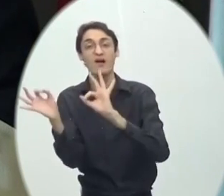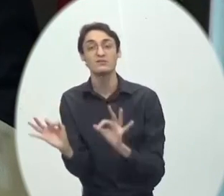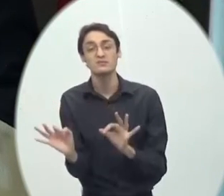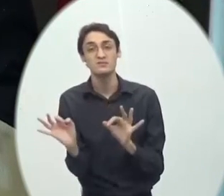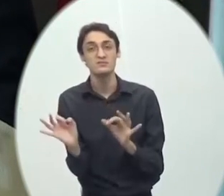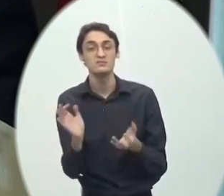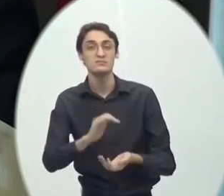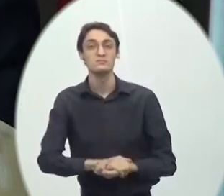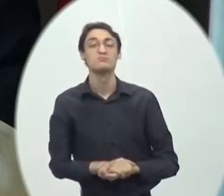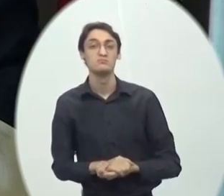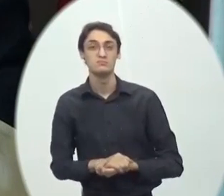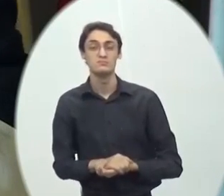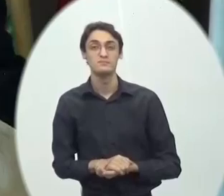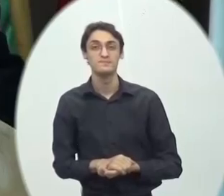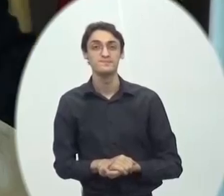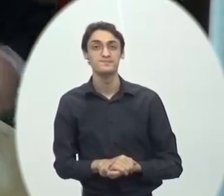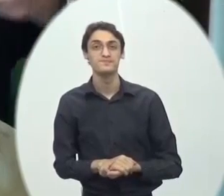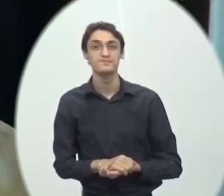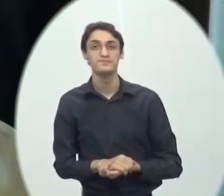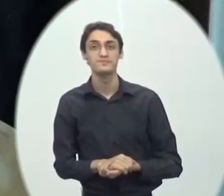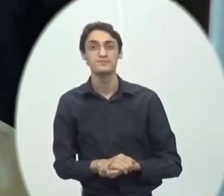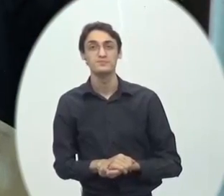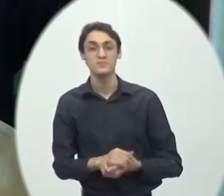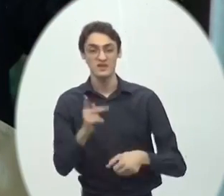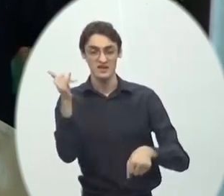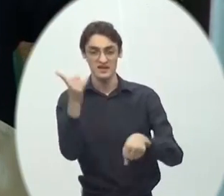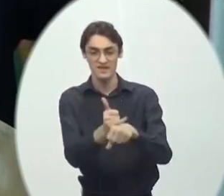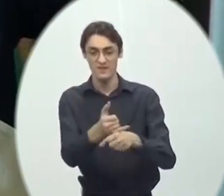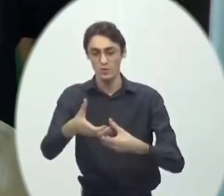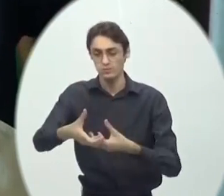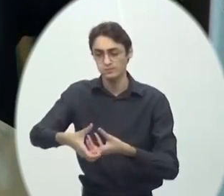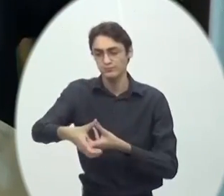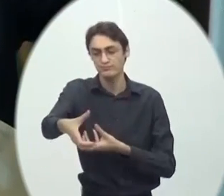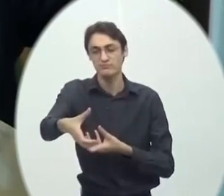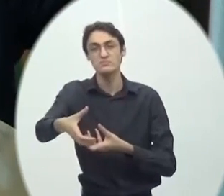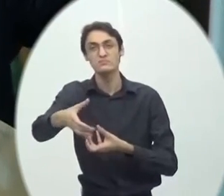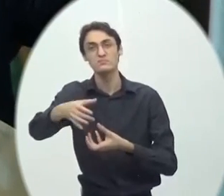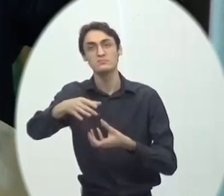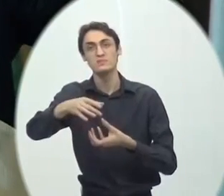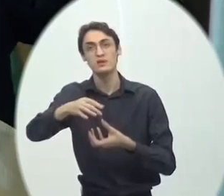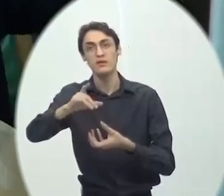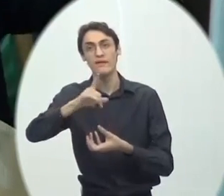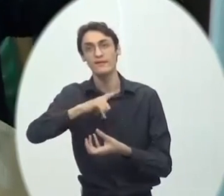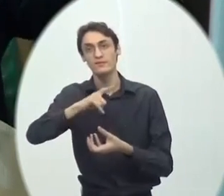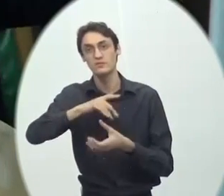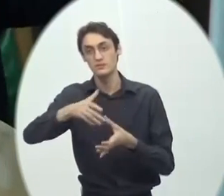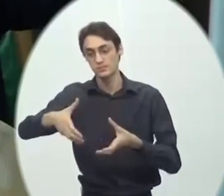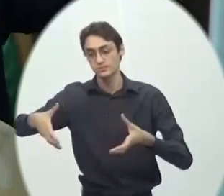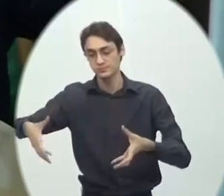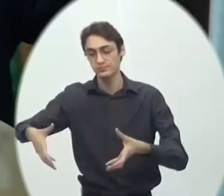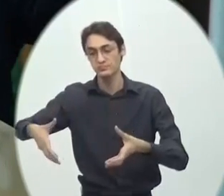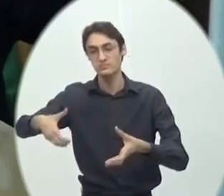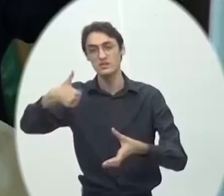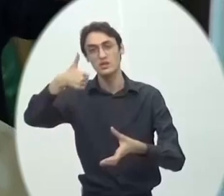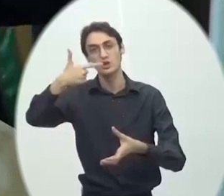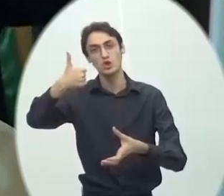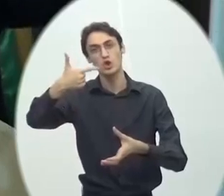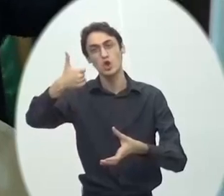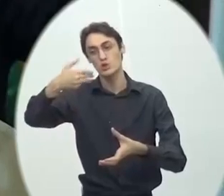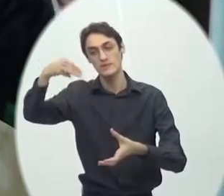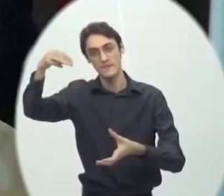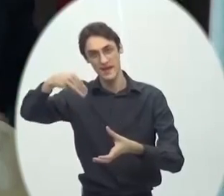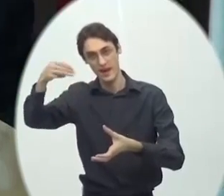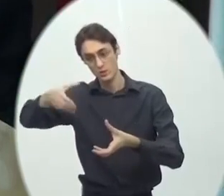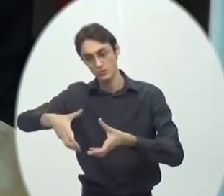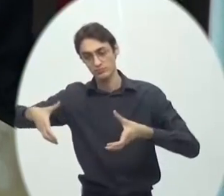4 dias. Tubulação, que a rua tem... Ela é larga, tem praticamente 10 ou 12 metros aberto,